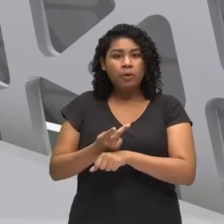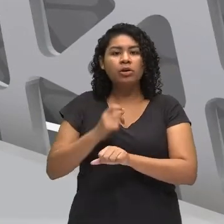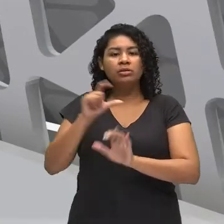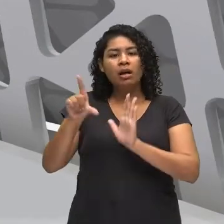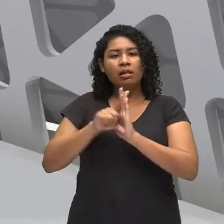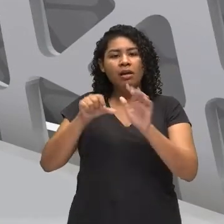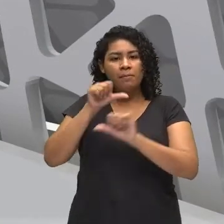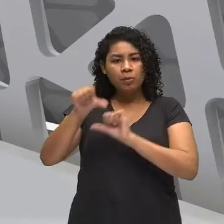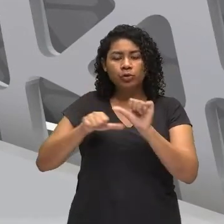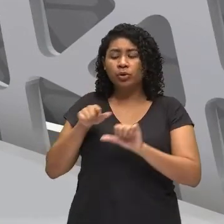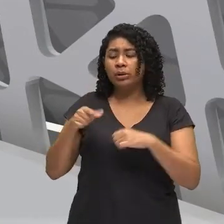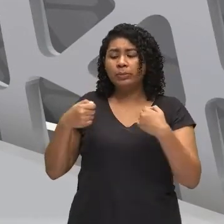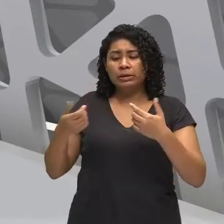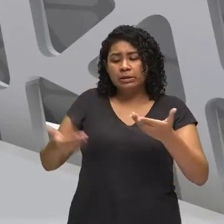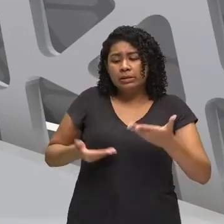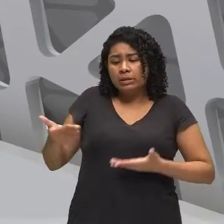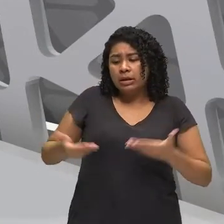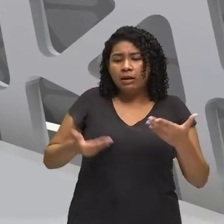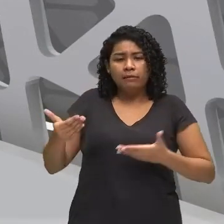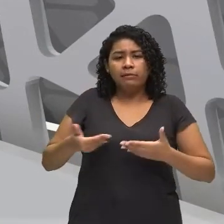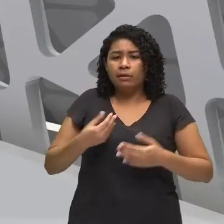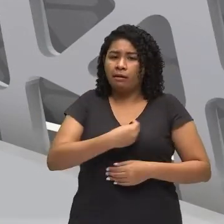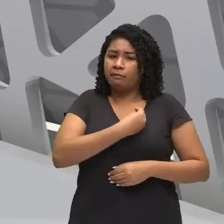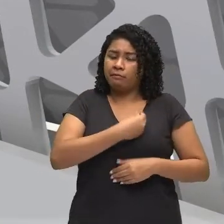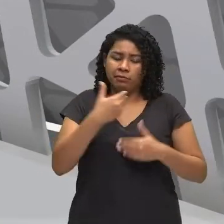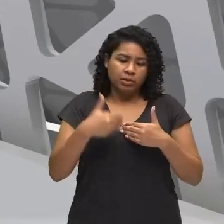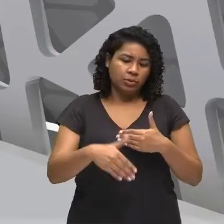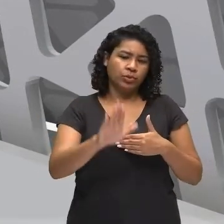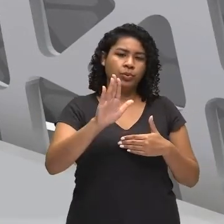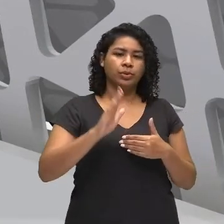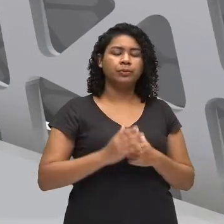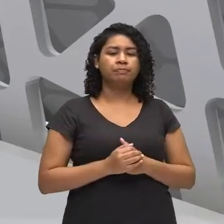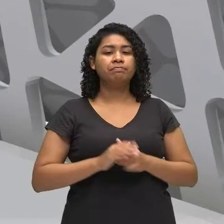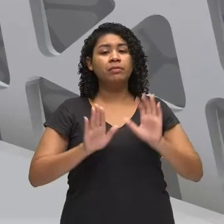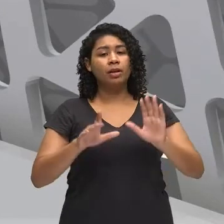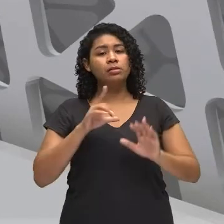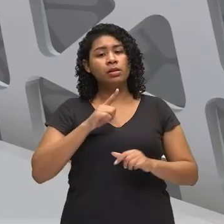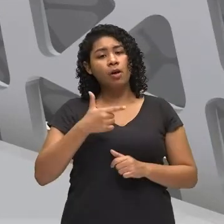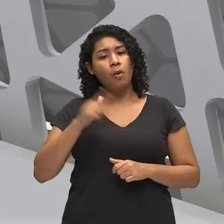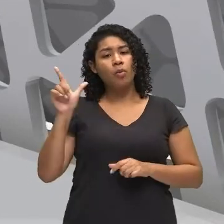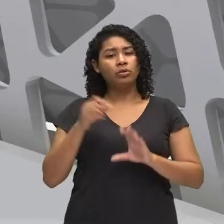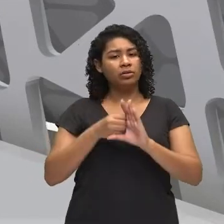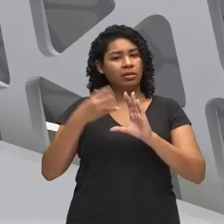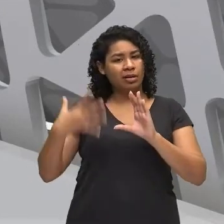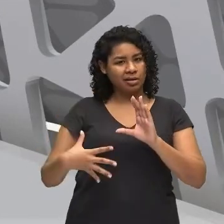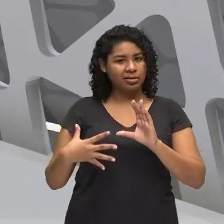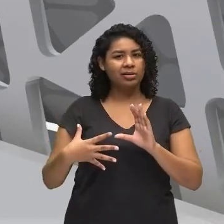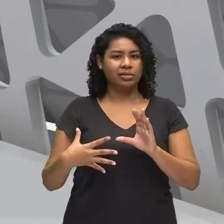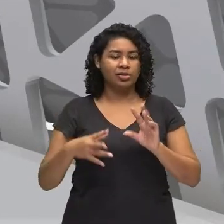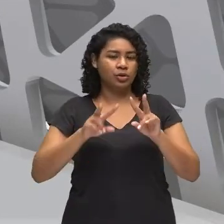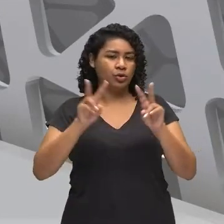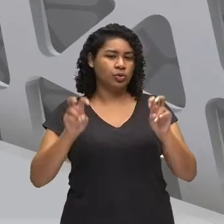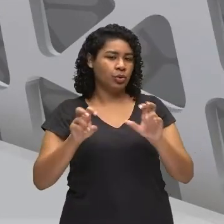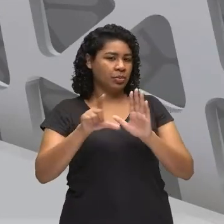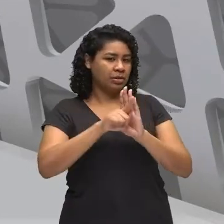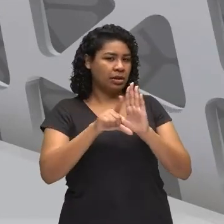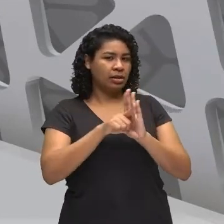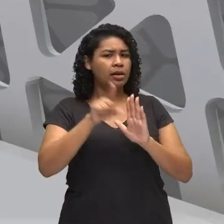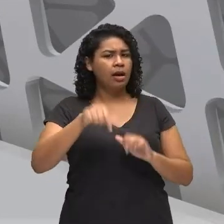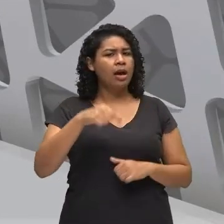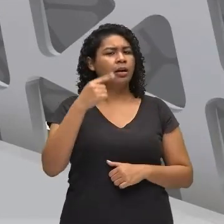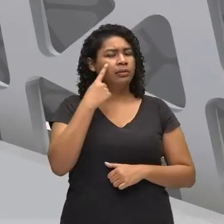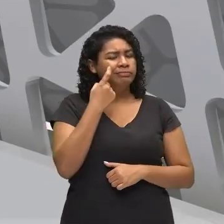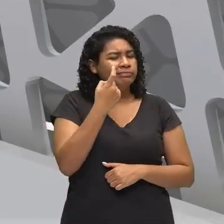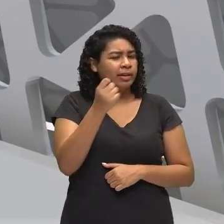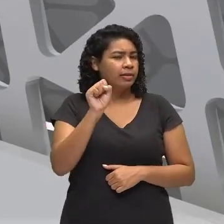escravo durante a vida toda. Mas nós temos também mais alguns aspectos dessa lei que são interessantes de a gente ressaltar na